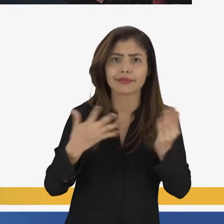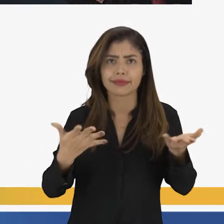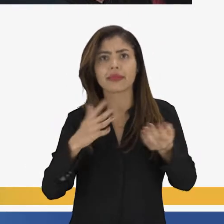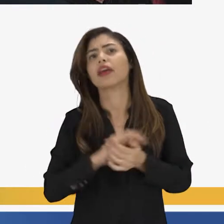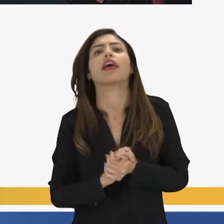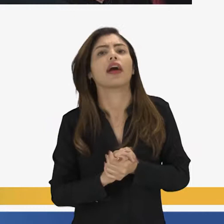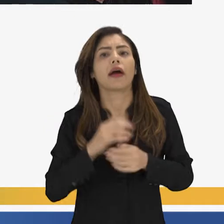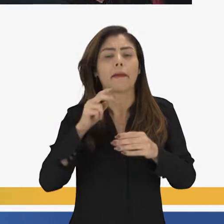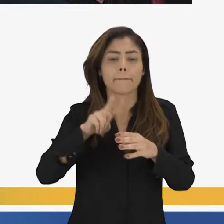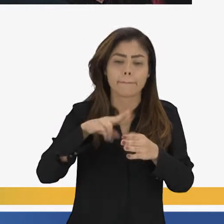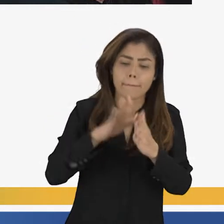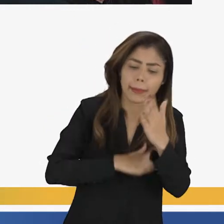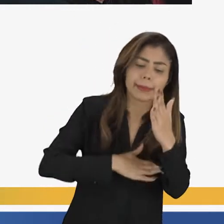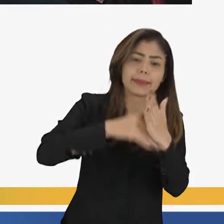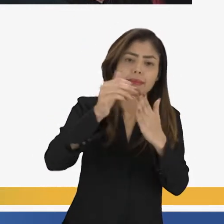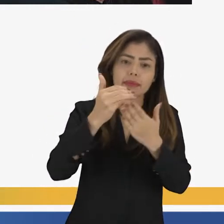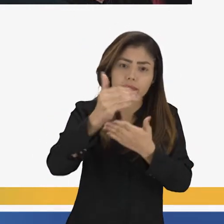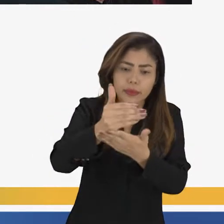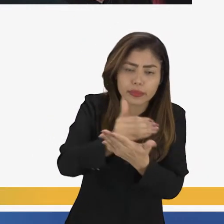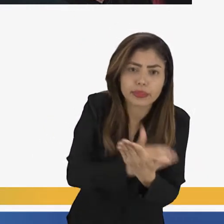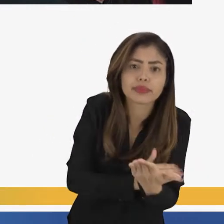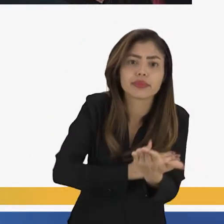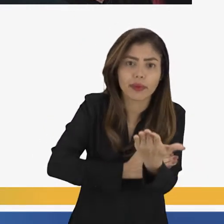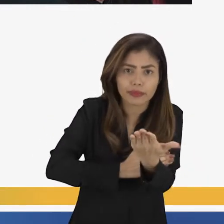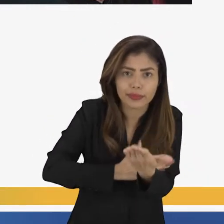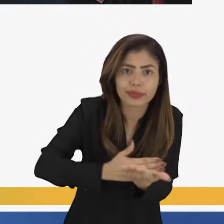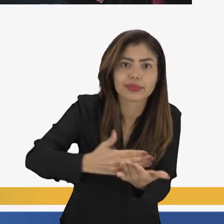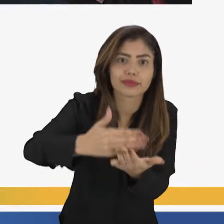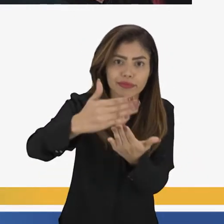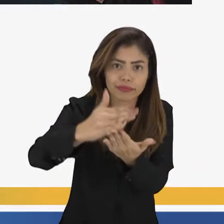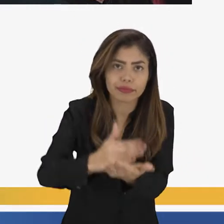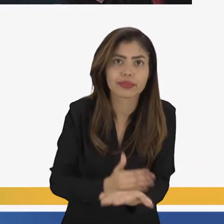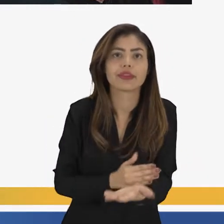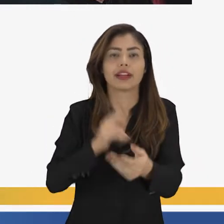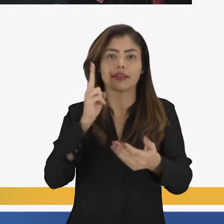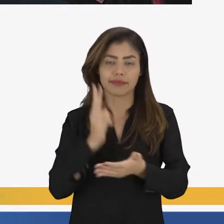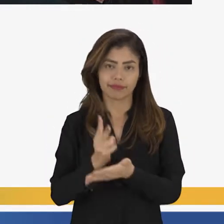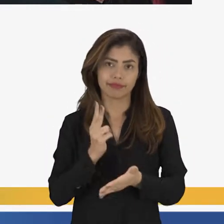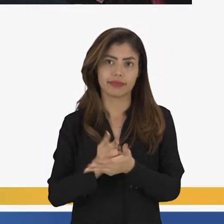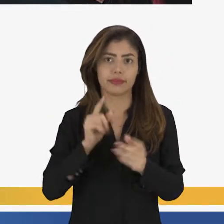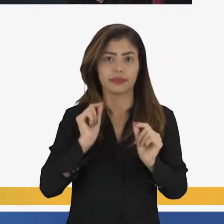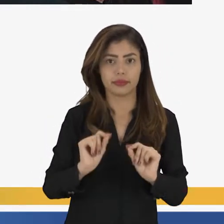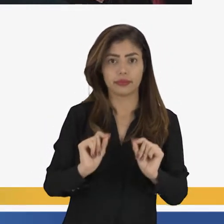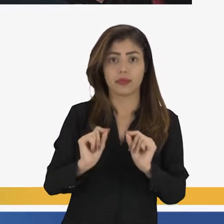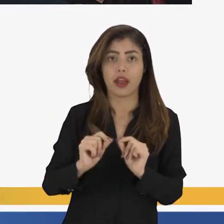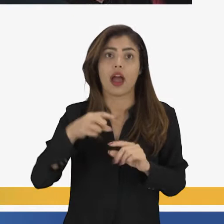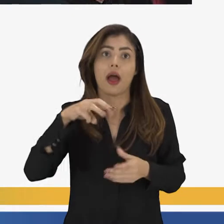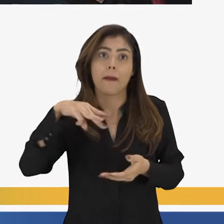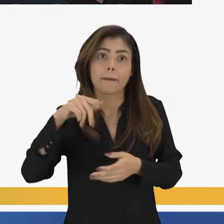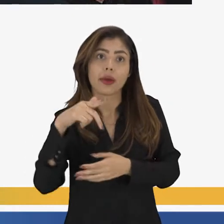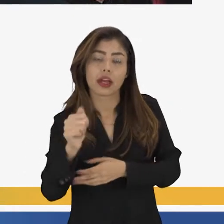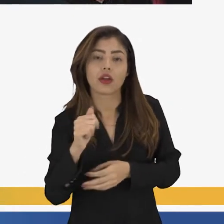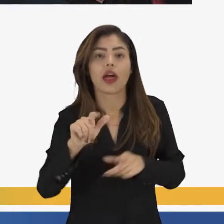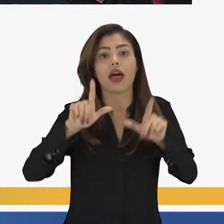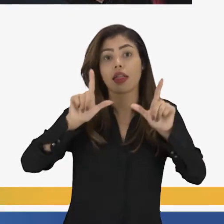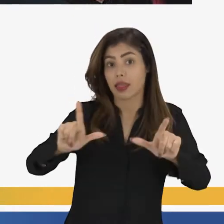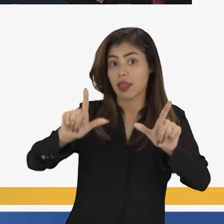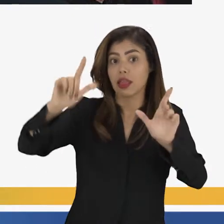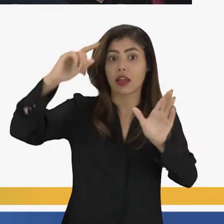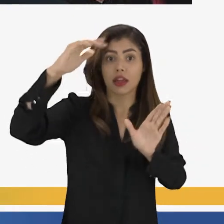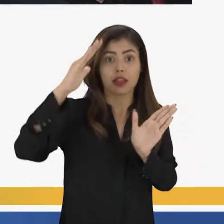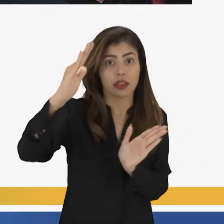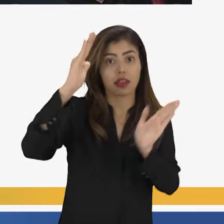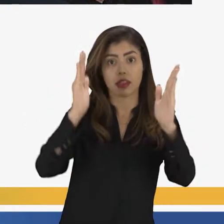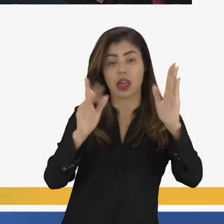é passada a tinta e esse rodo vai carregando a tinta sobre a superfície. E tudo por meio desta tela de seda, né? Que